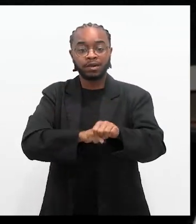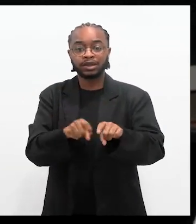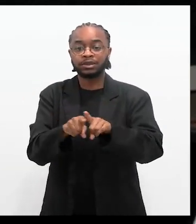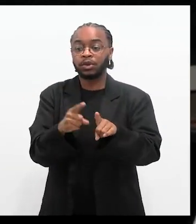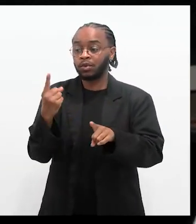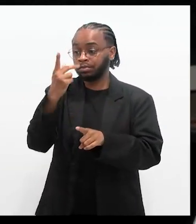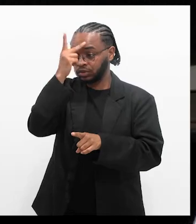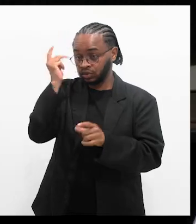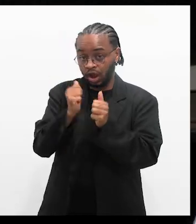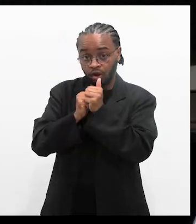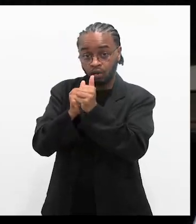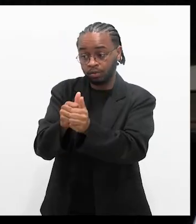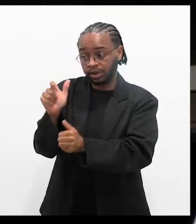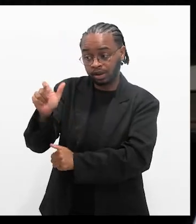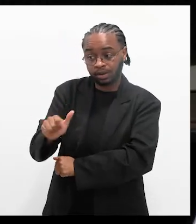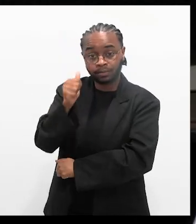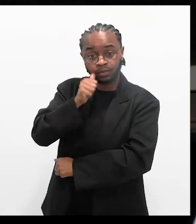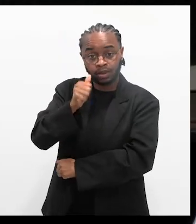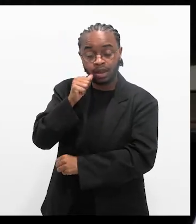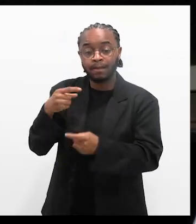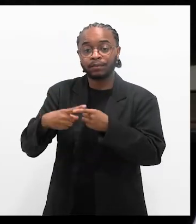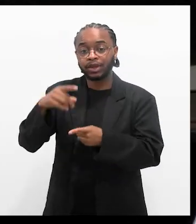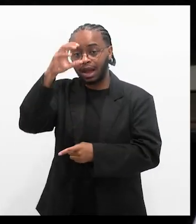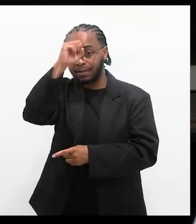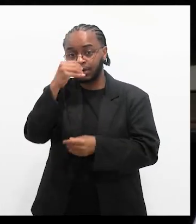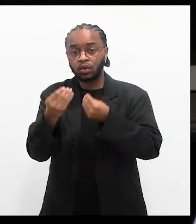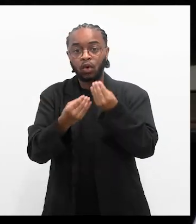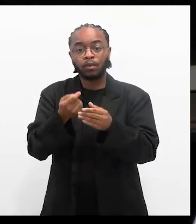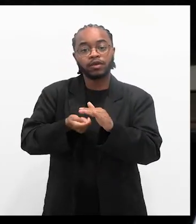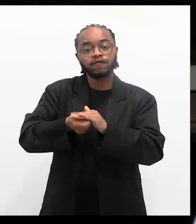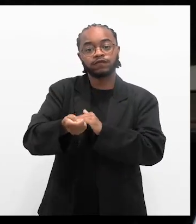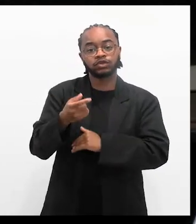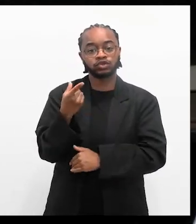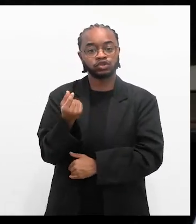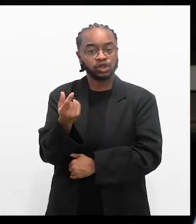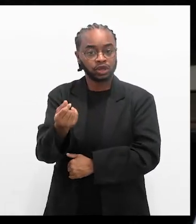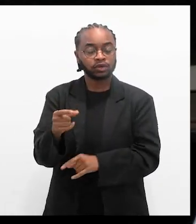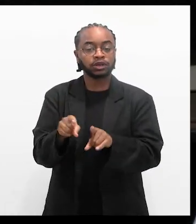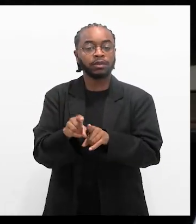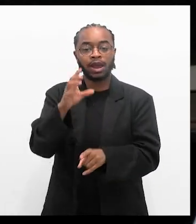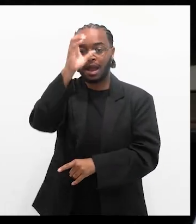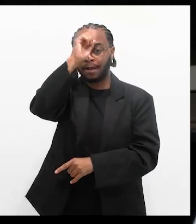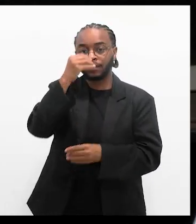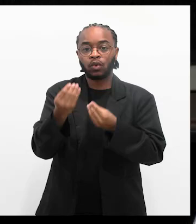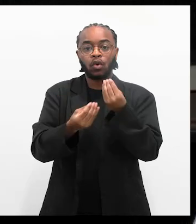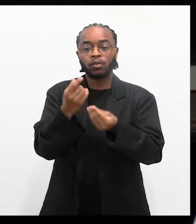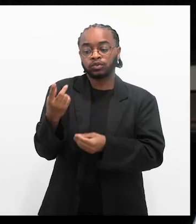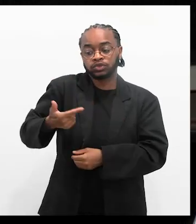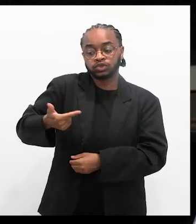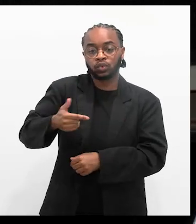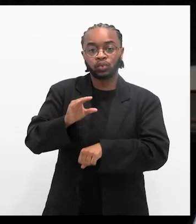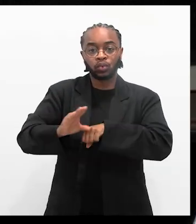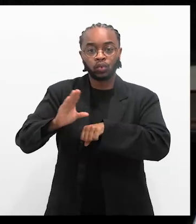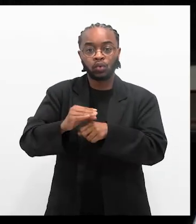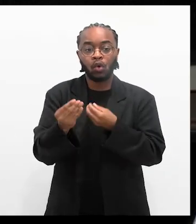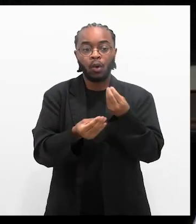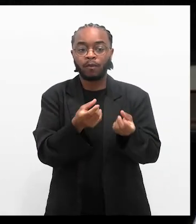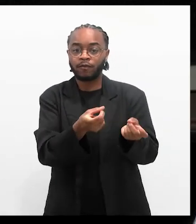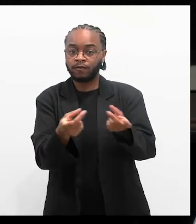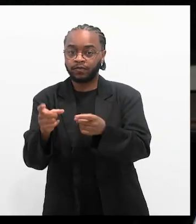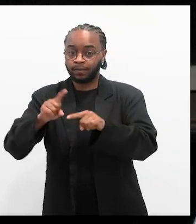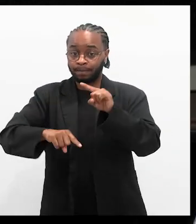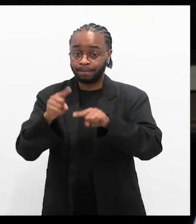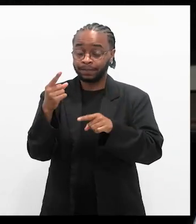para acompanhar essa mulher. Porque ela vai aprender a investir esse dinheiro, a fazer o segundo curso, como vender